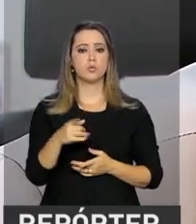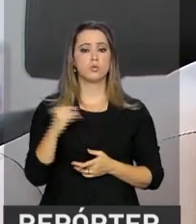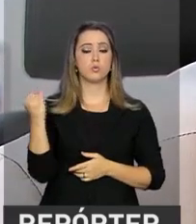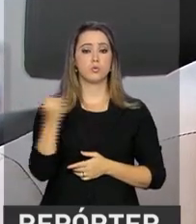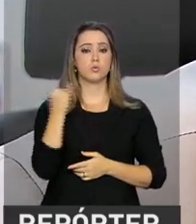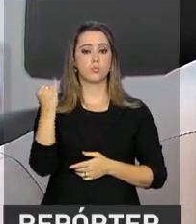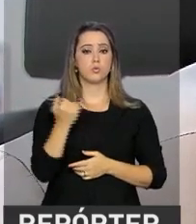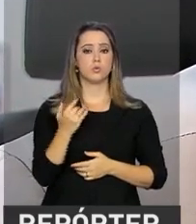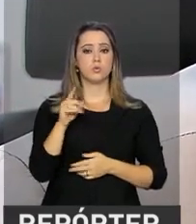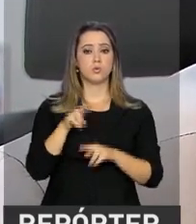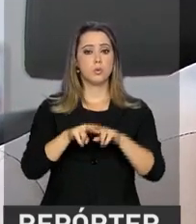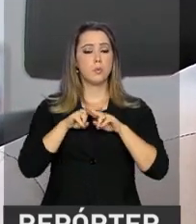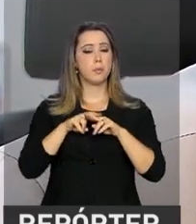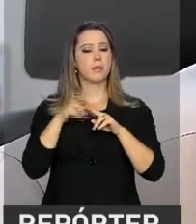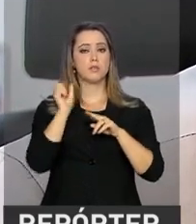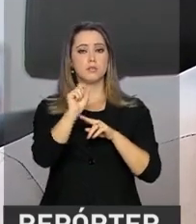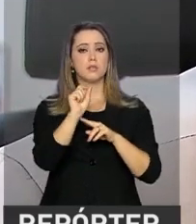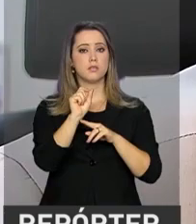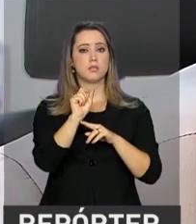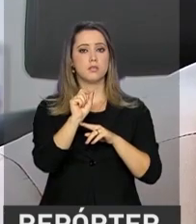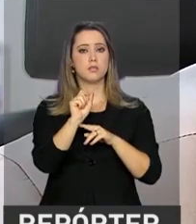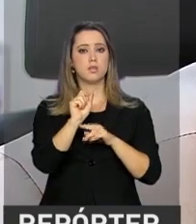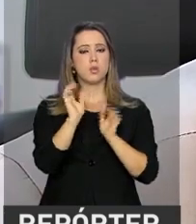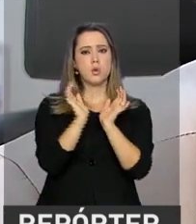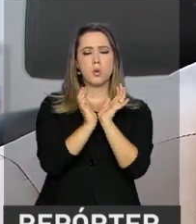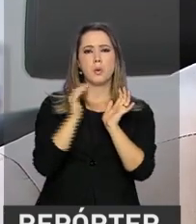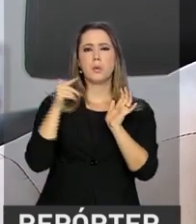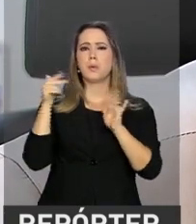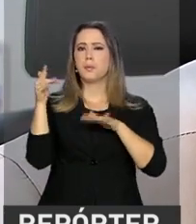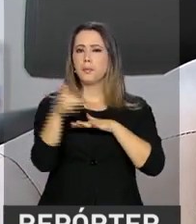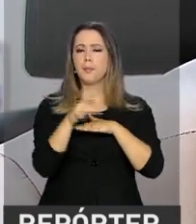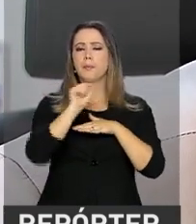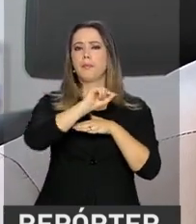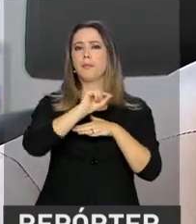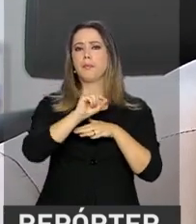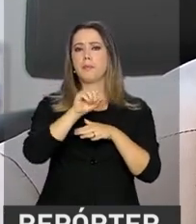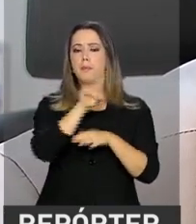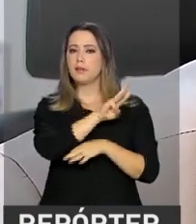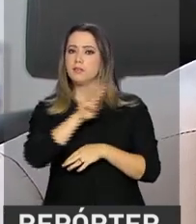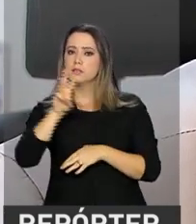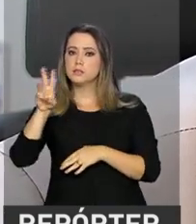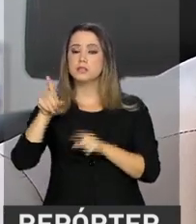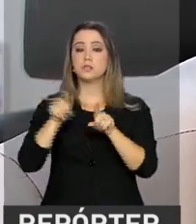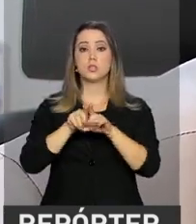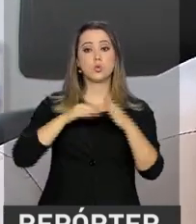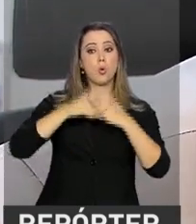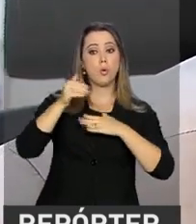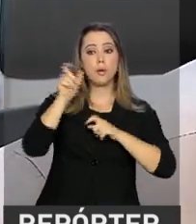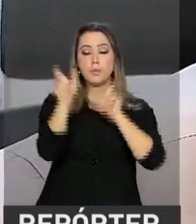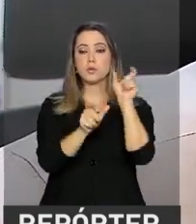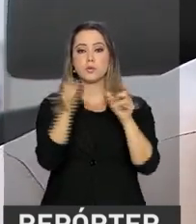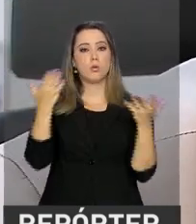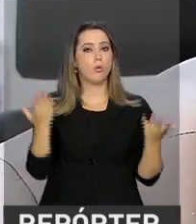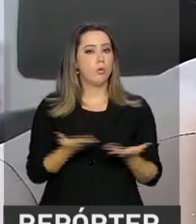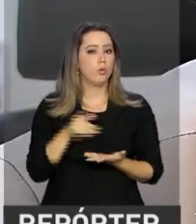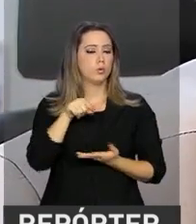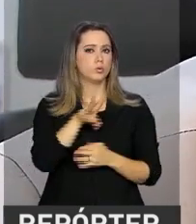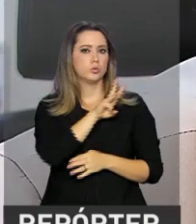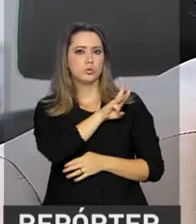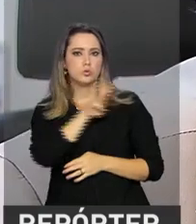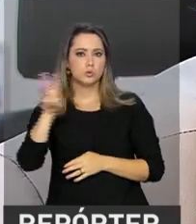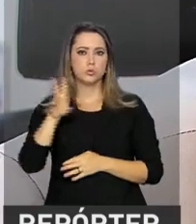hoje pela pela por essas mídias pelo site pela internet então qualquer brasileiro hoje acessando a página